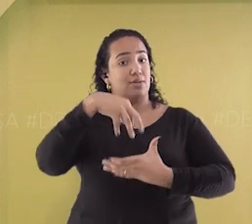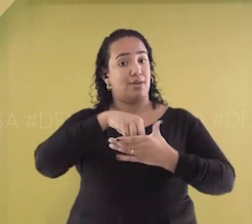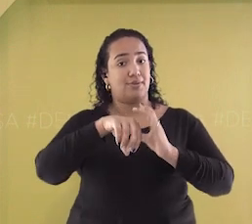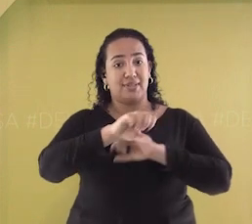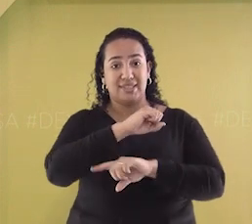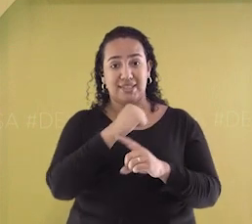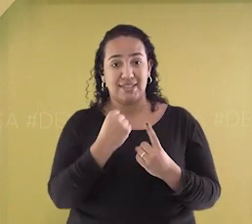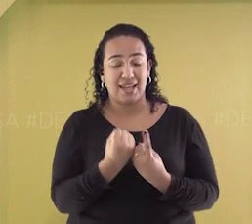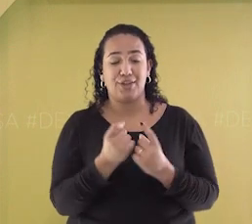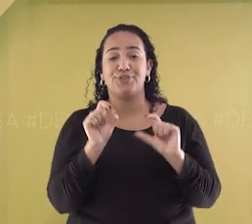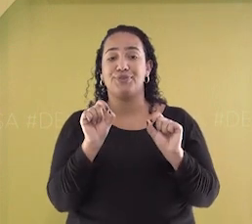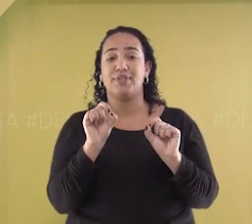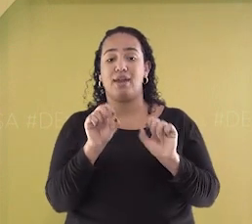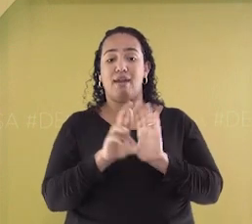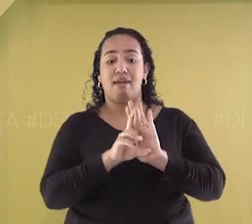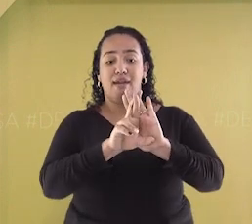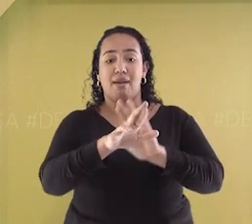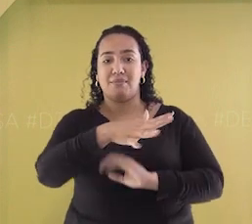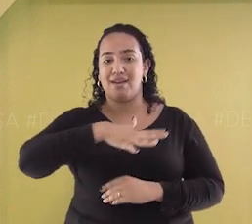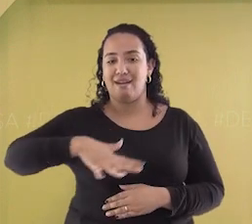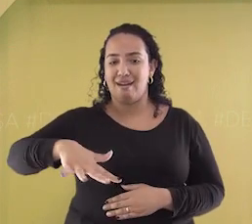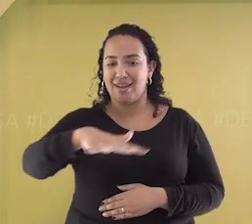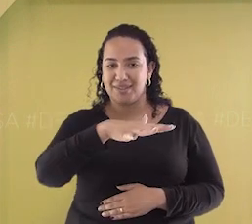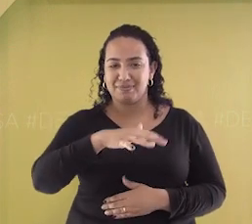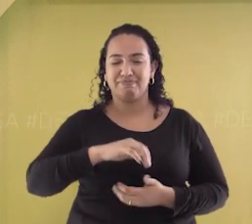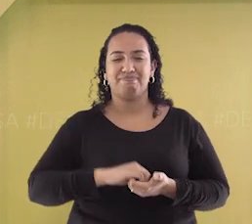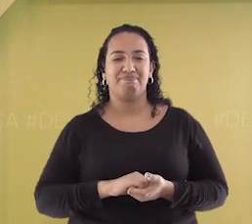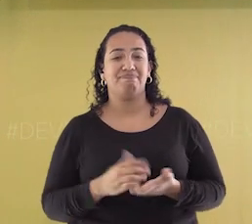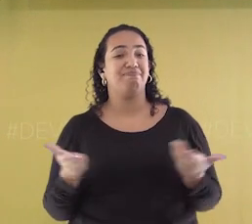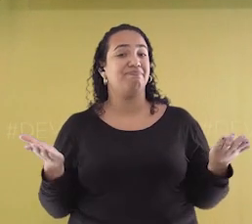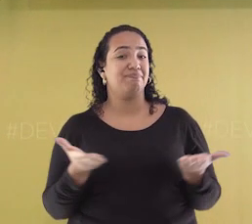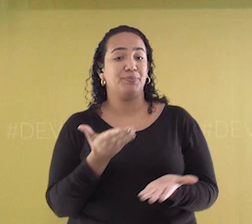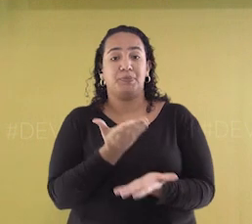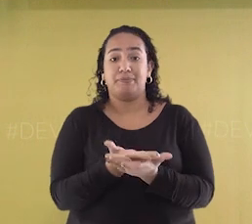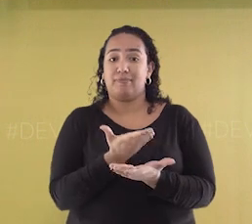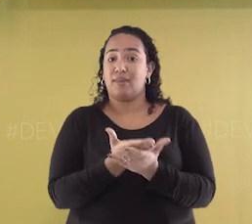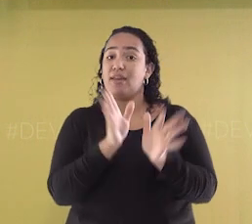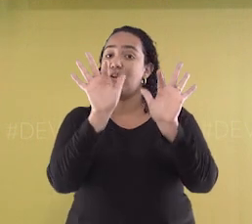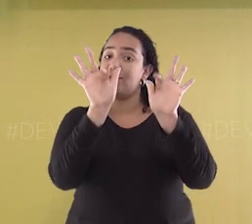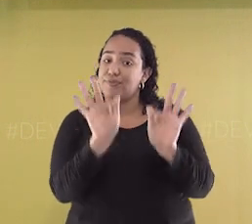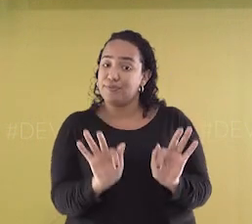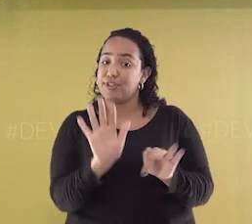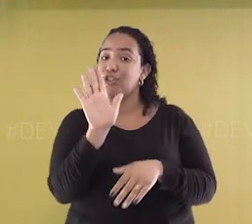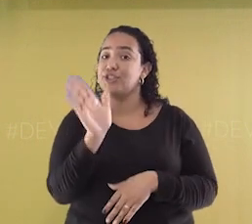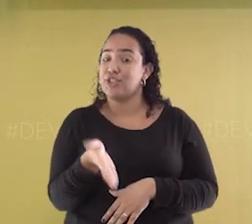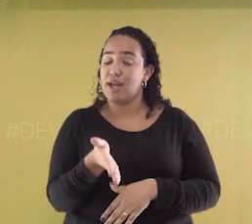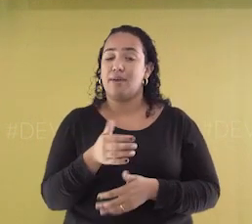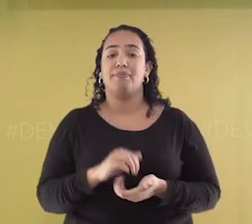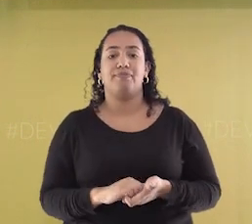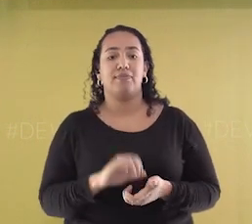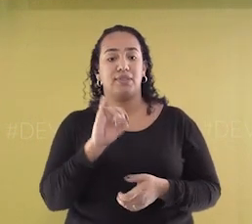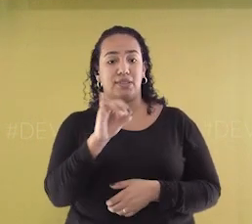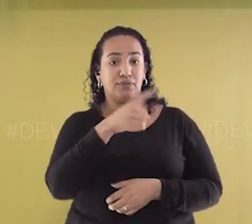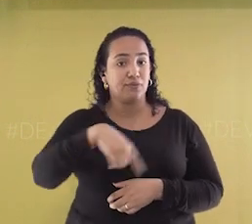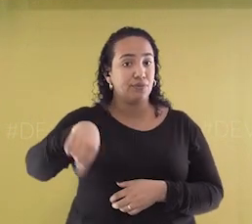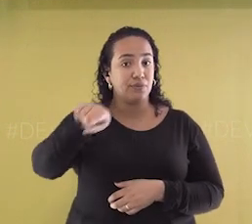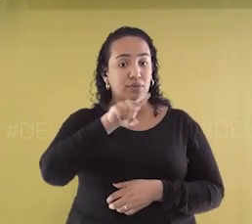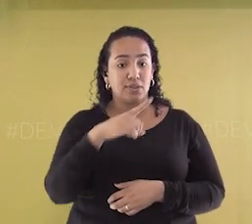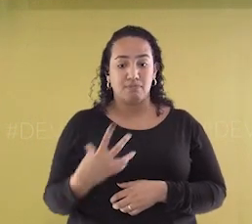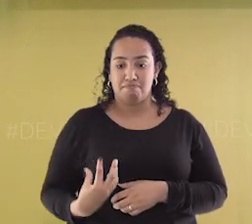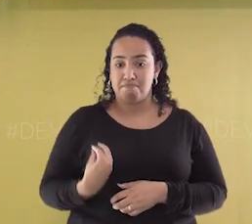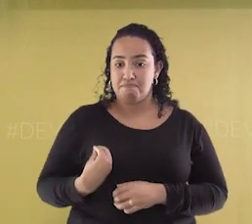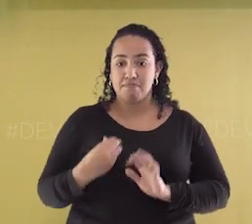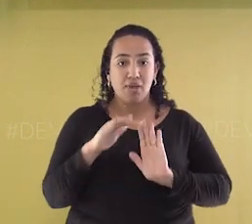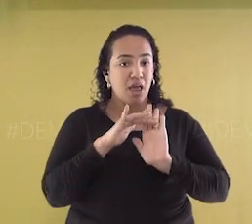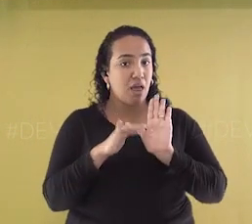papel na sociedade, o de representação espacial. E a nossa aula de hoje está terminando por aqui. Se você